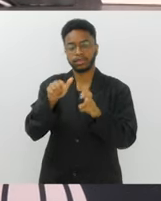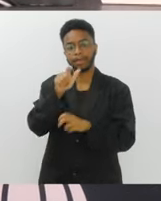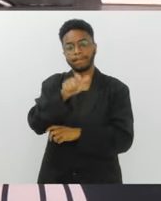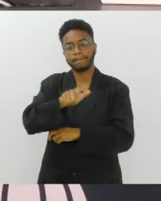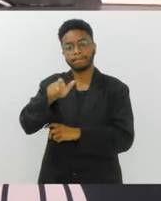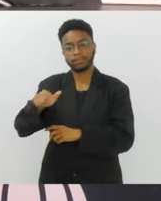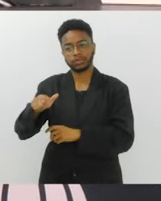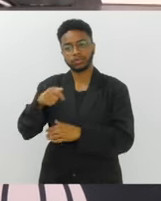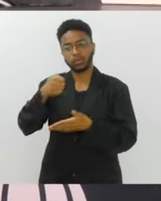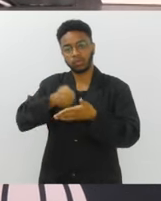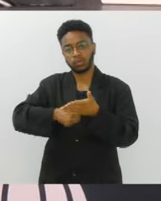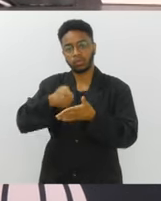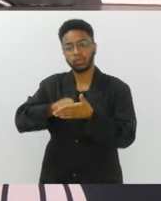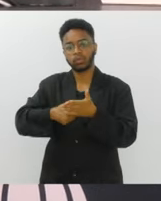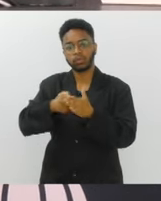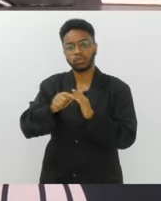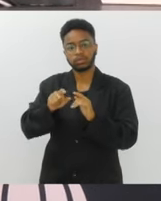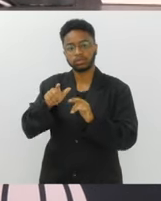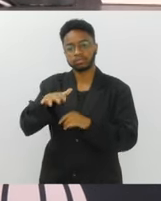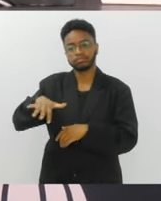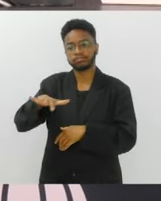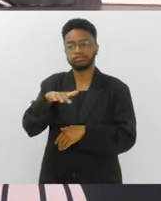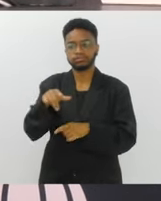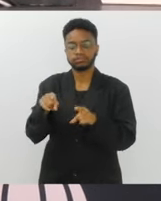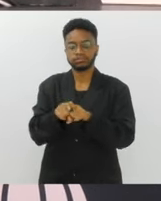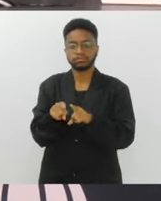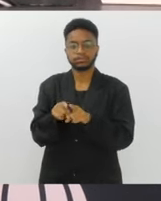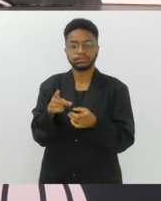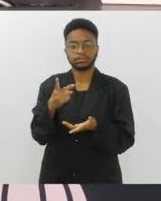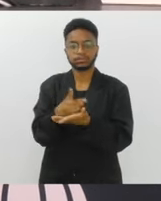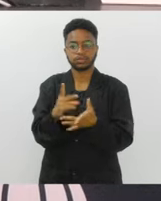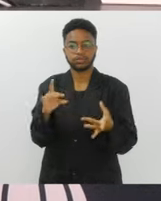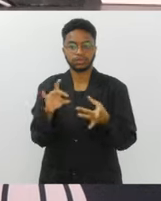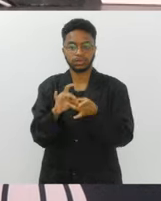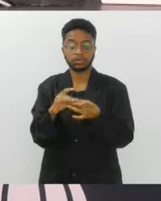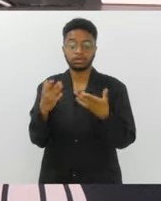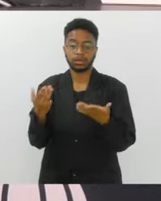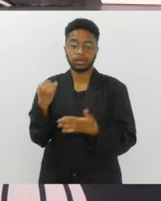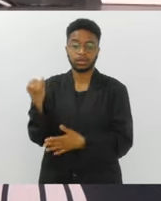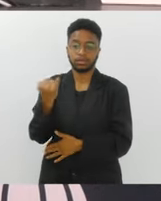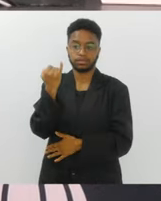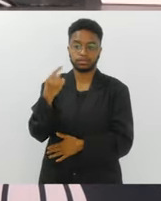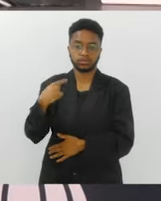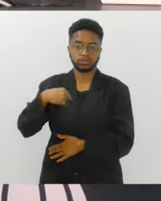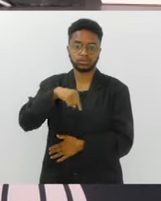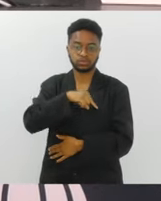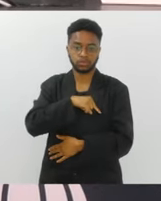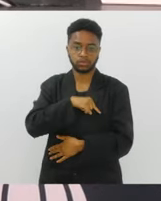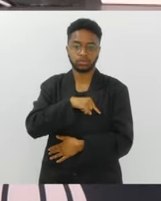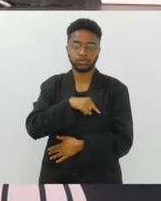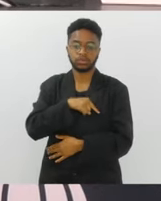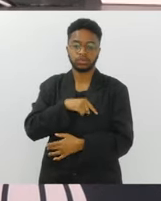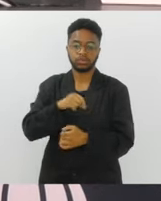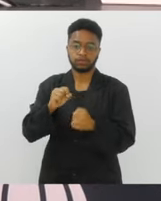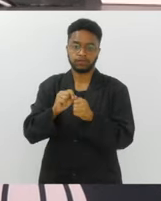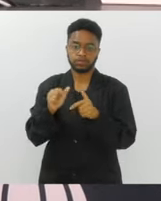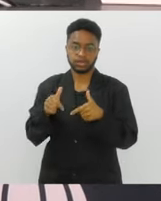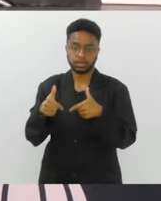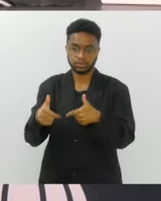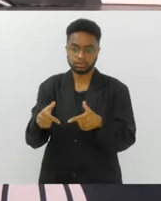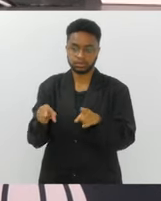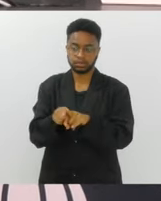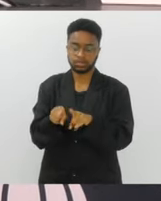que luta pela causa, está sempre nisso. Então, é muito importante que a gente faça uma intervenção,